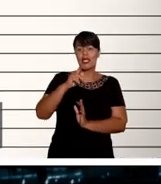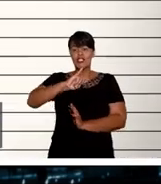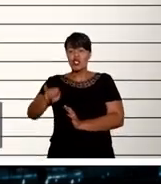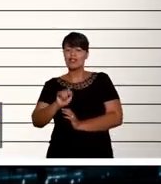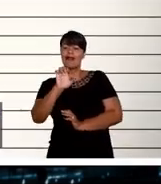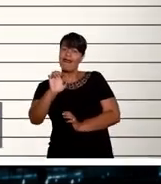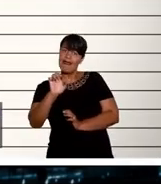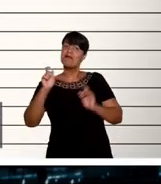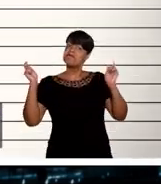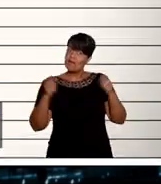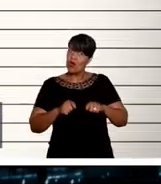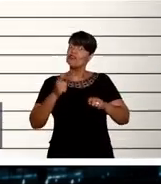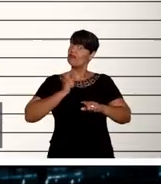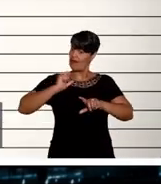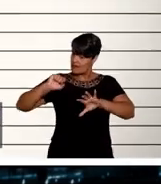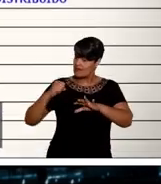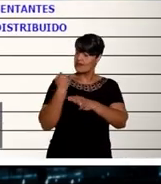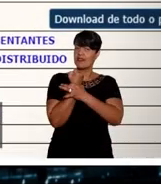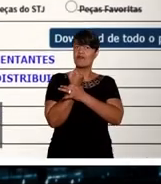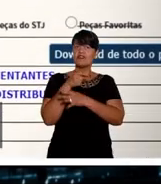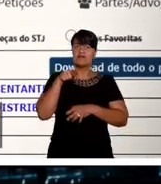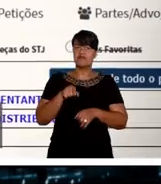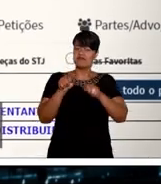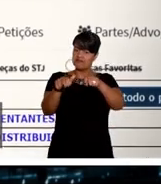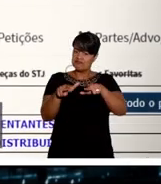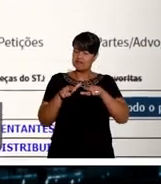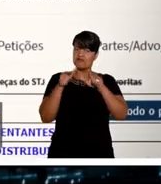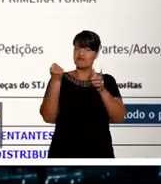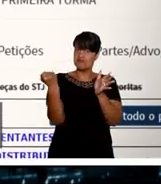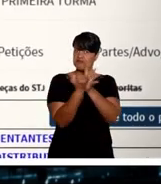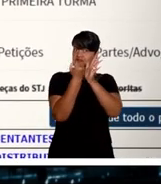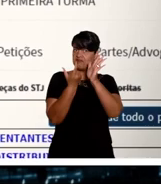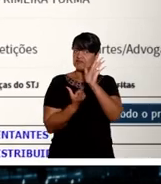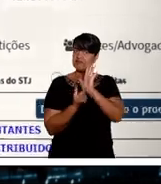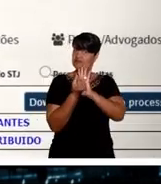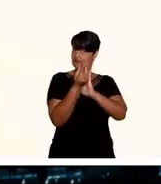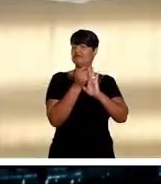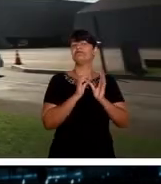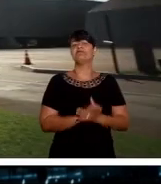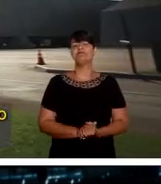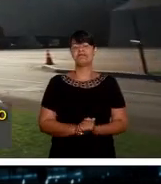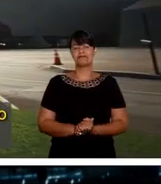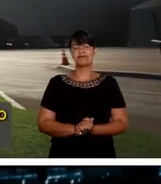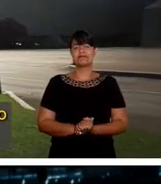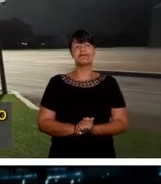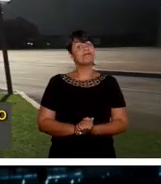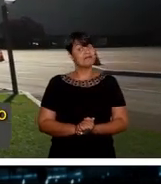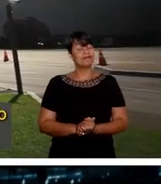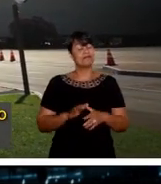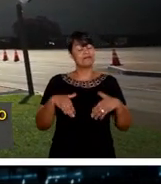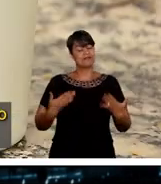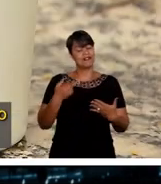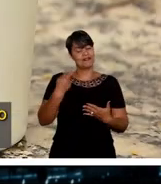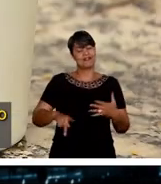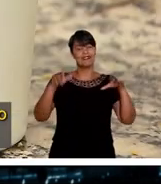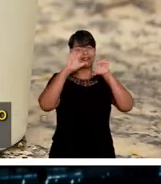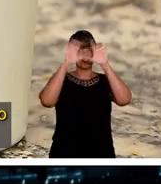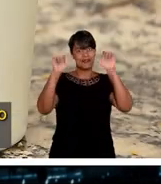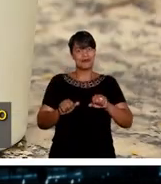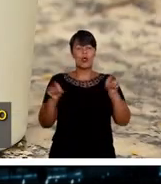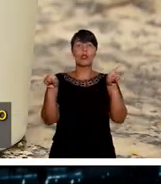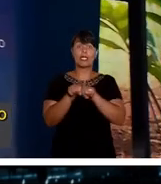internet, com segurança garantida por certificação digital. O tribunal ainda trabalha